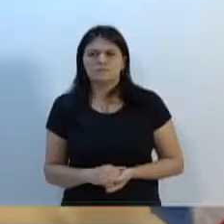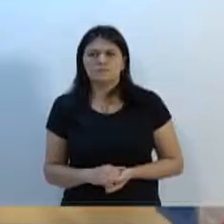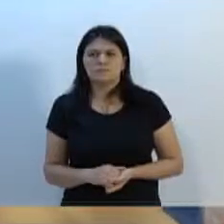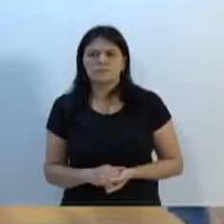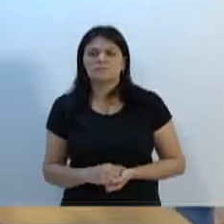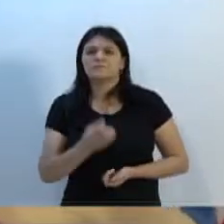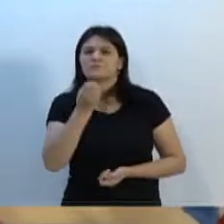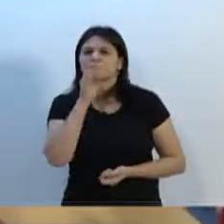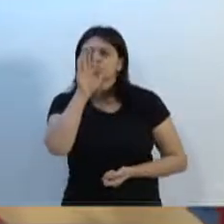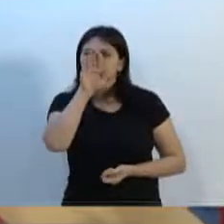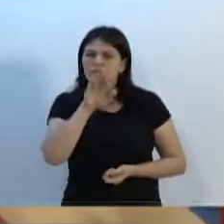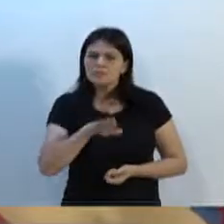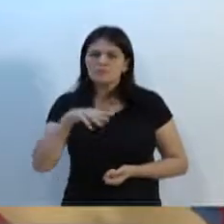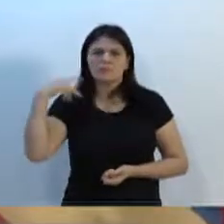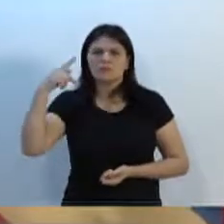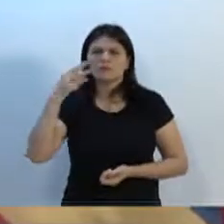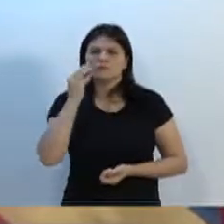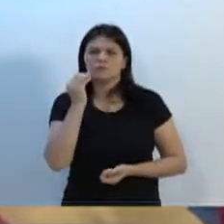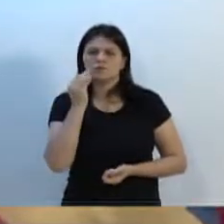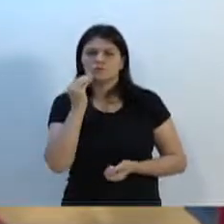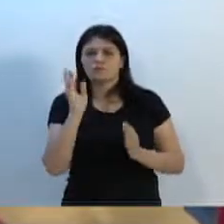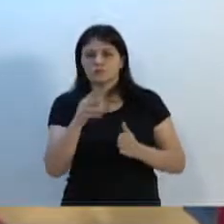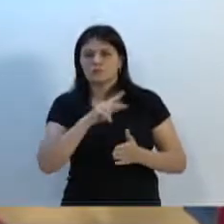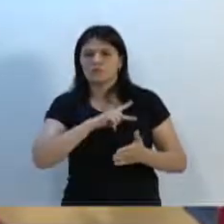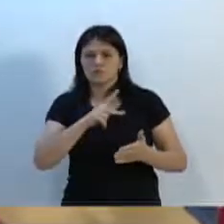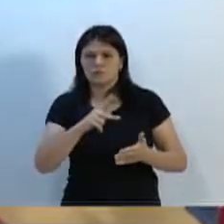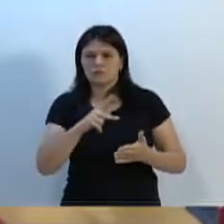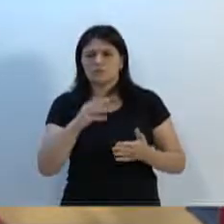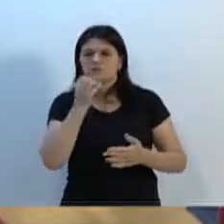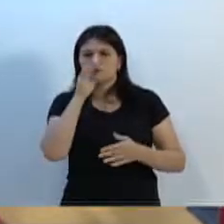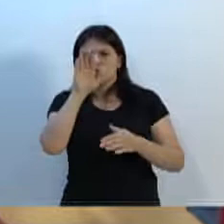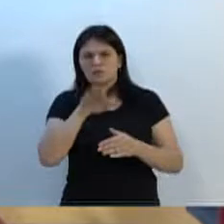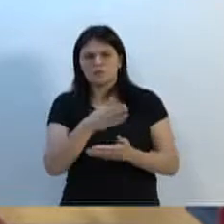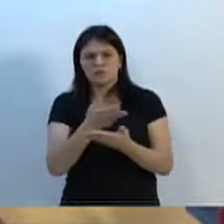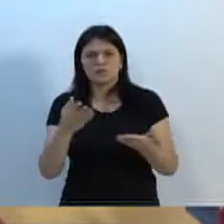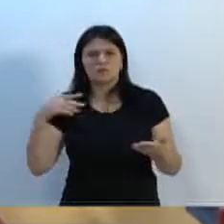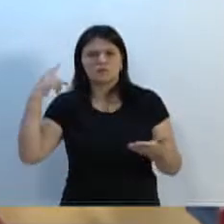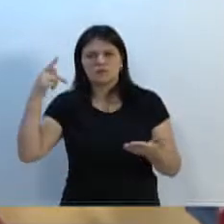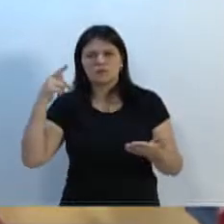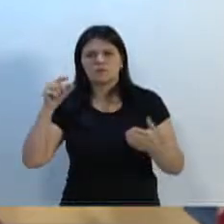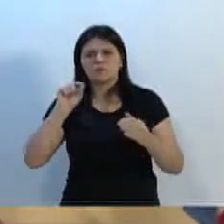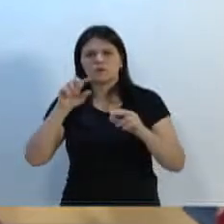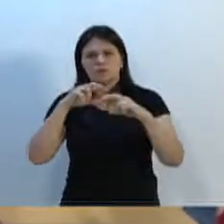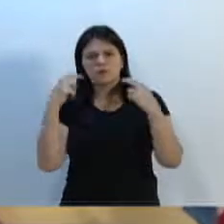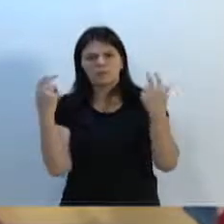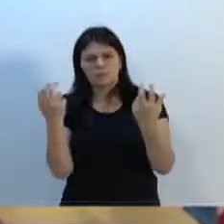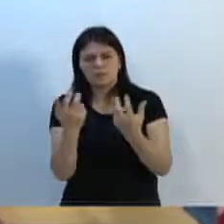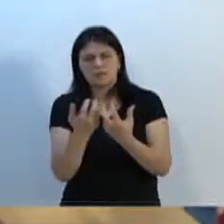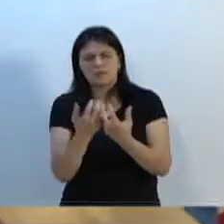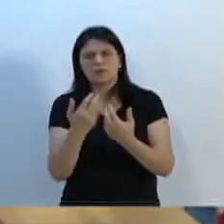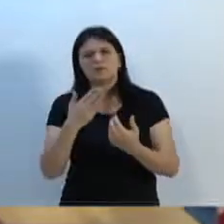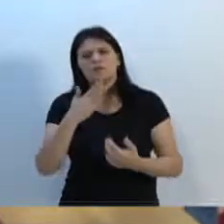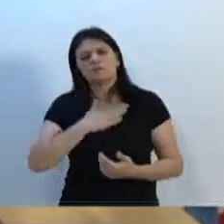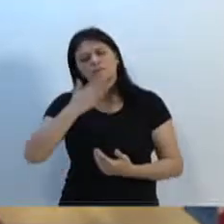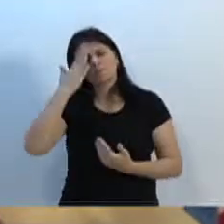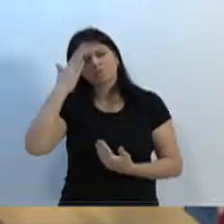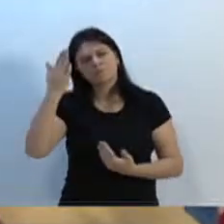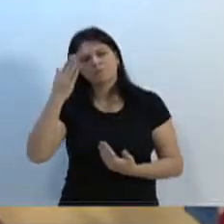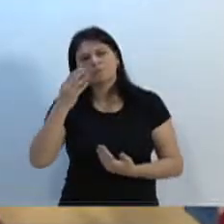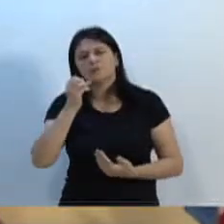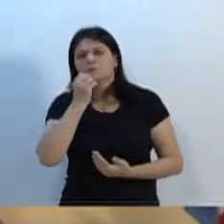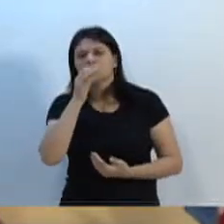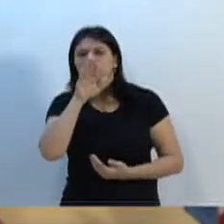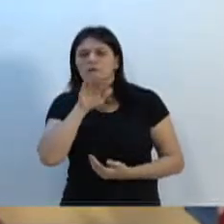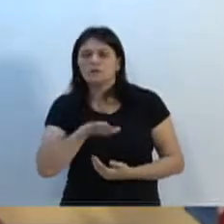Muito boa tarde, vereador Gilson, que era o presidente dos trabalhos. Muito boa tarde, demais vereadores, quem nos acompanha aqui na plenária. Meu muito boa tarde. Quem também